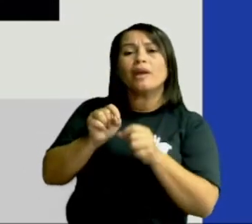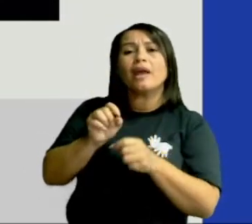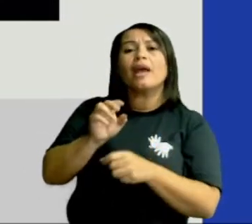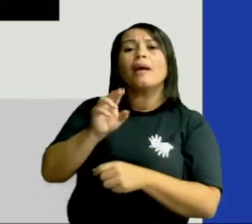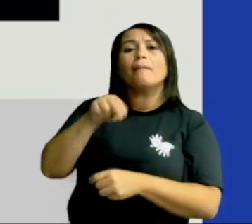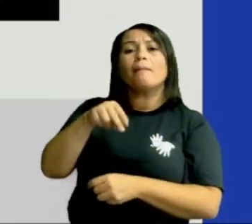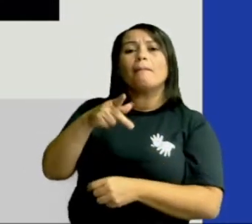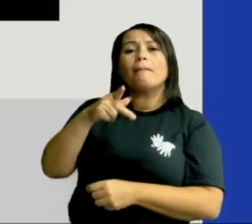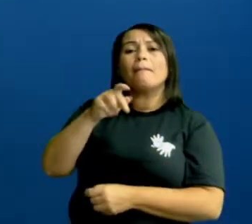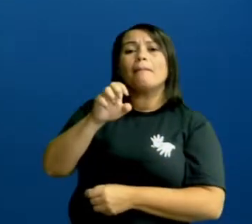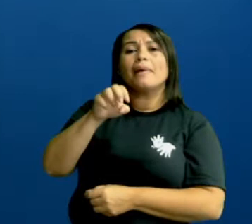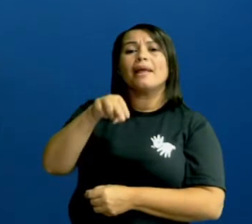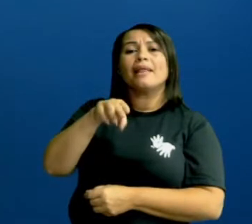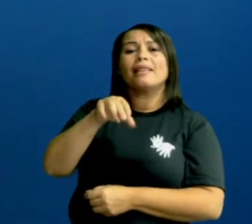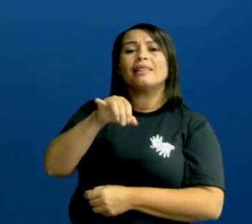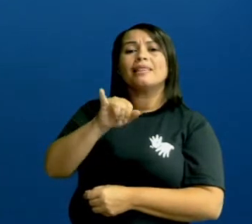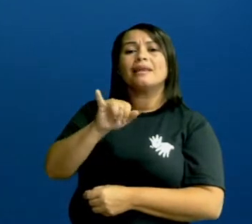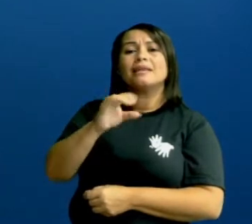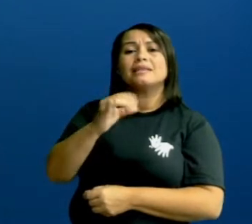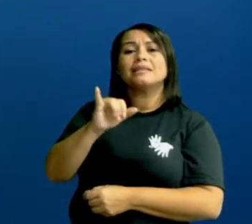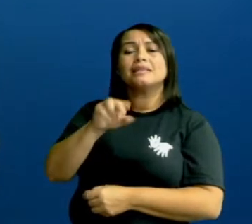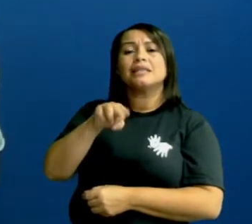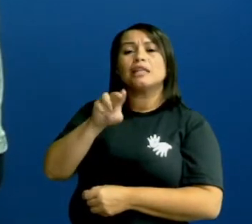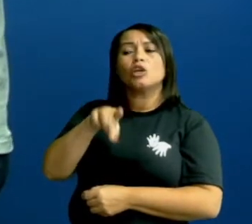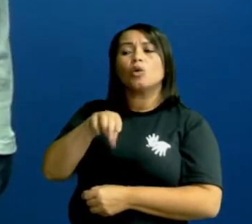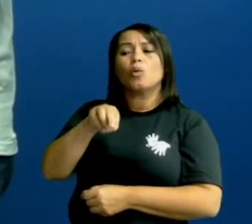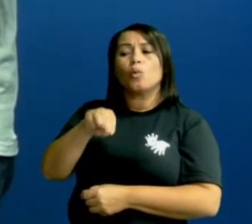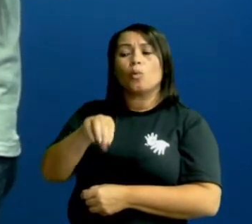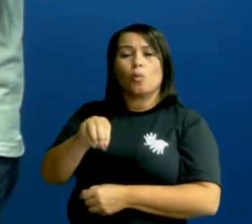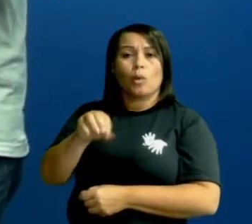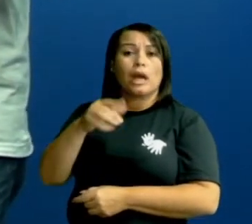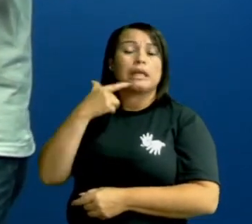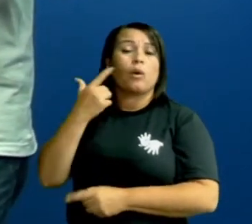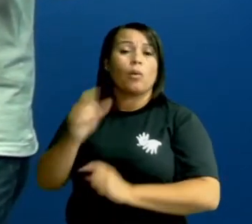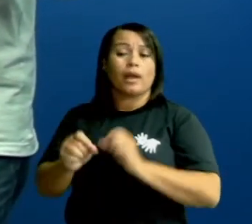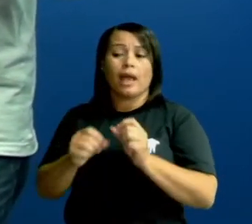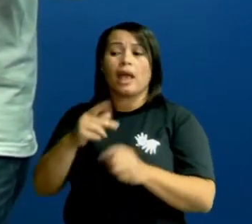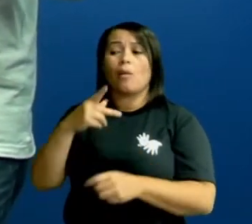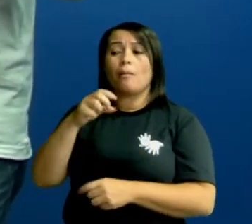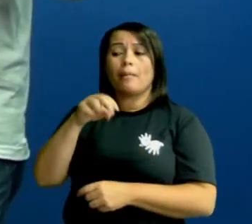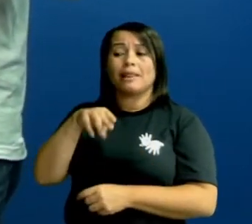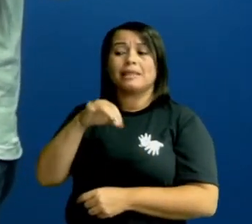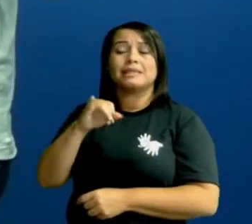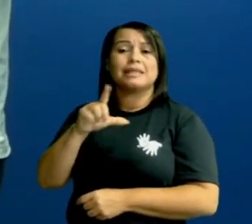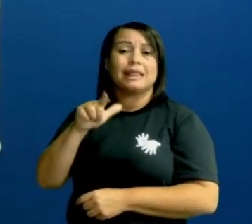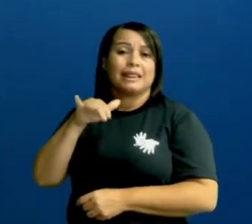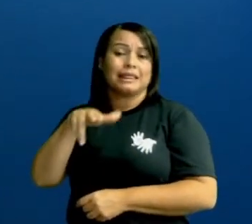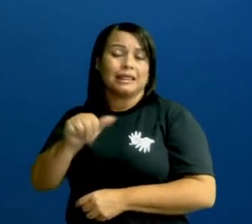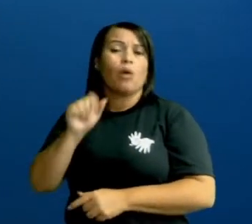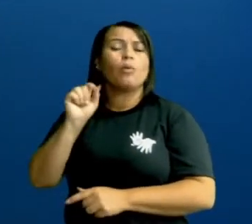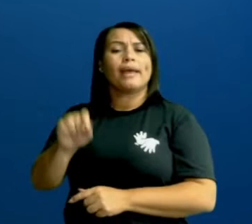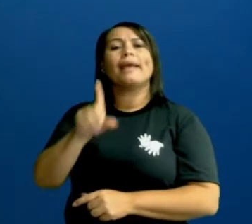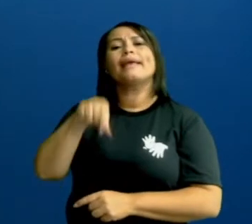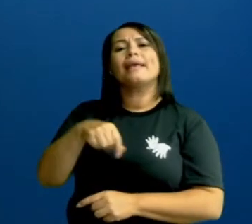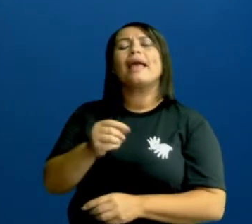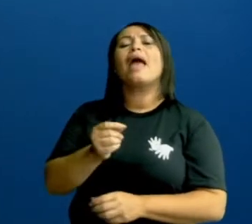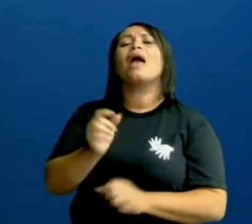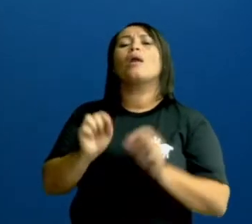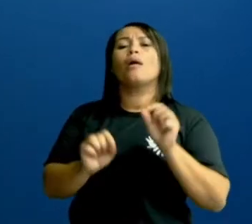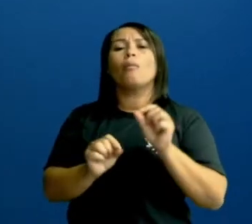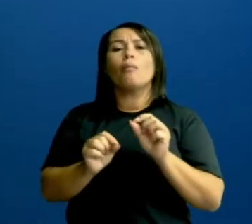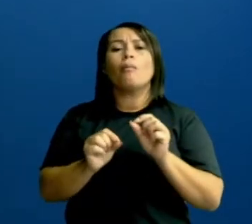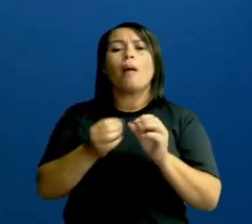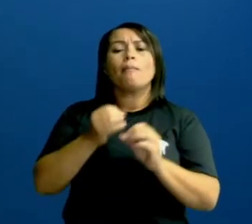chamado penicílio. A partir de então, ele conseguiu isolar uma substância desse penicílio, que foi a molécula da